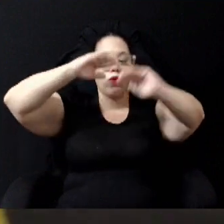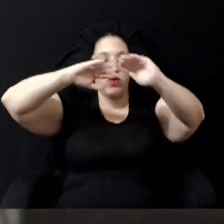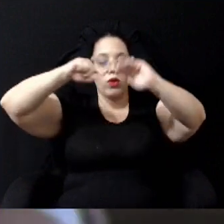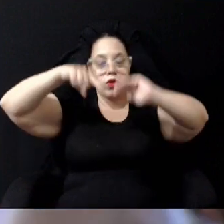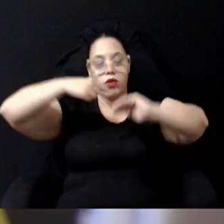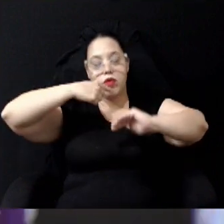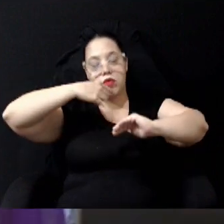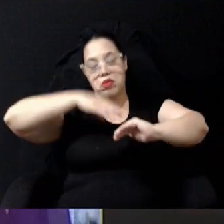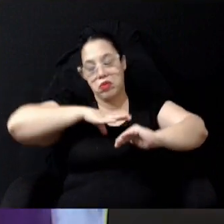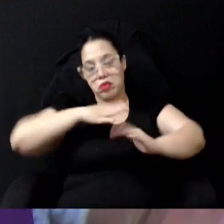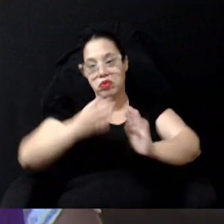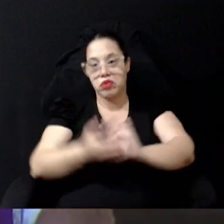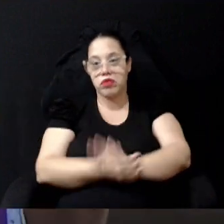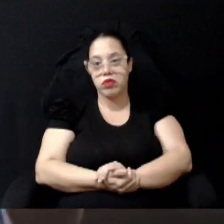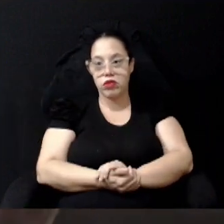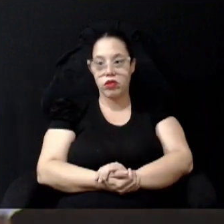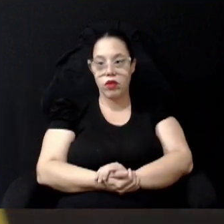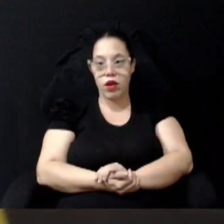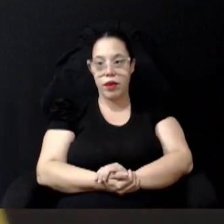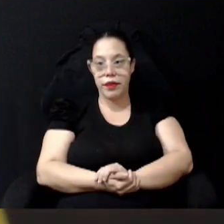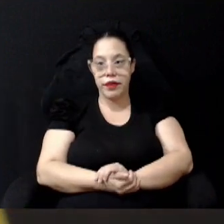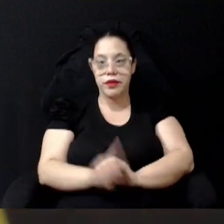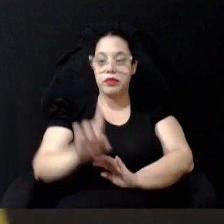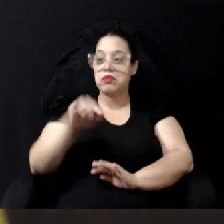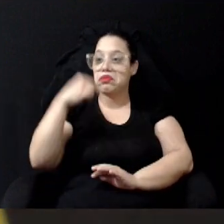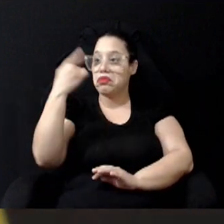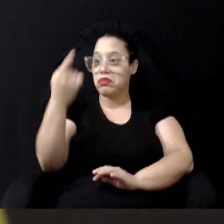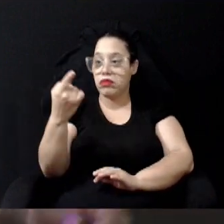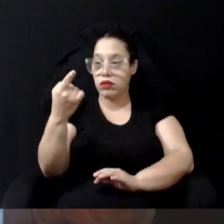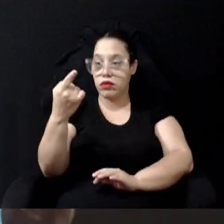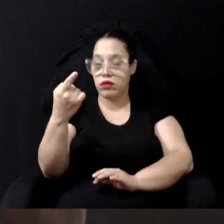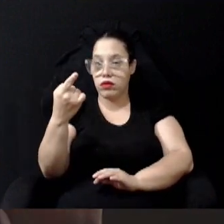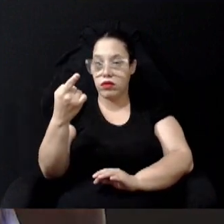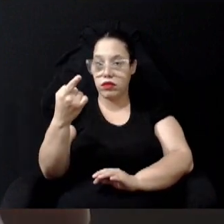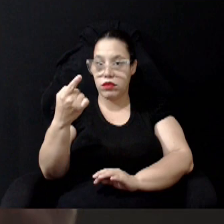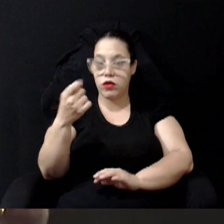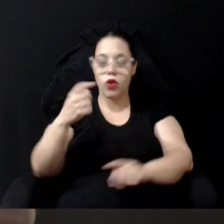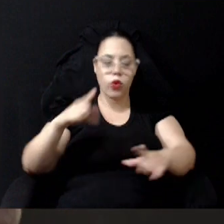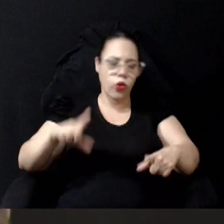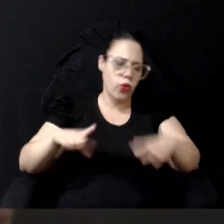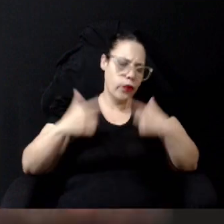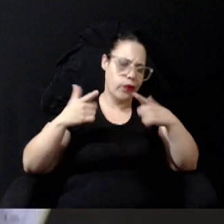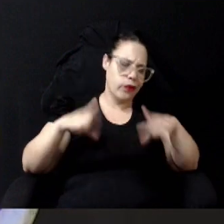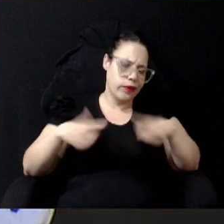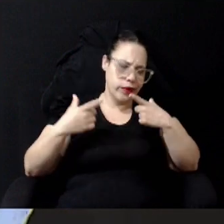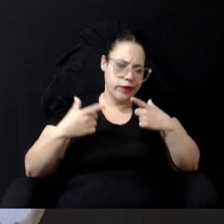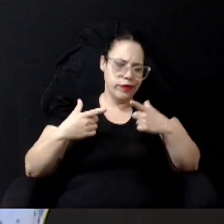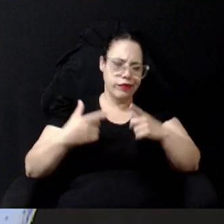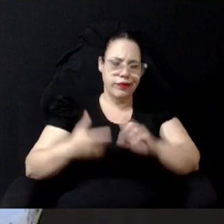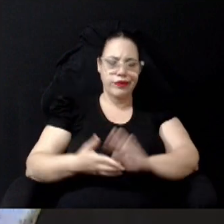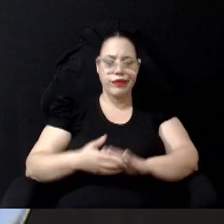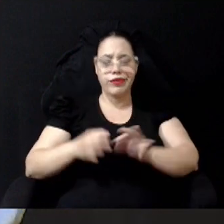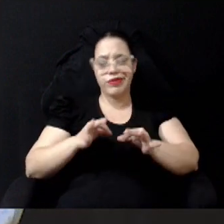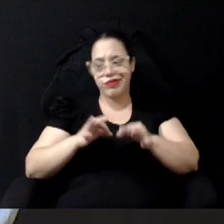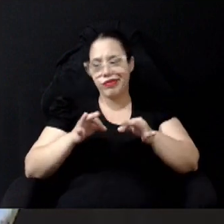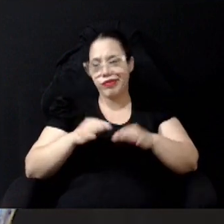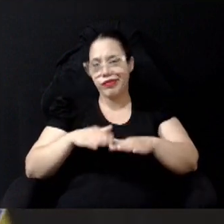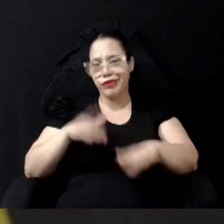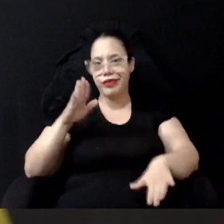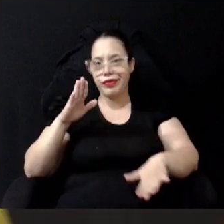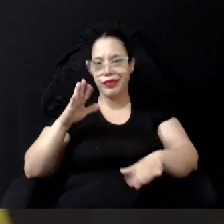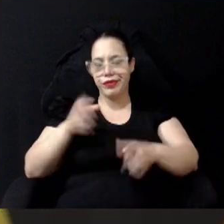cidade, para além do meu legado de luta. Mas a minha luta maior foi criar meus